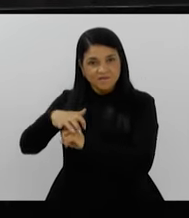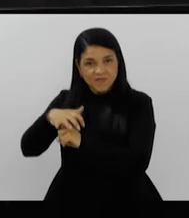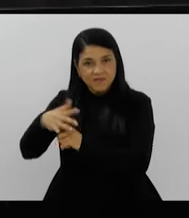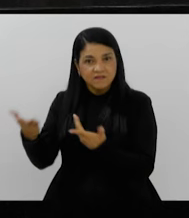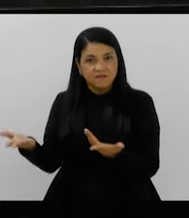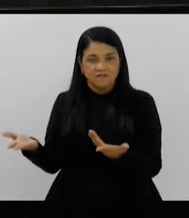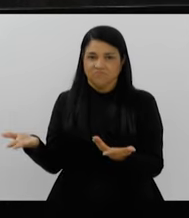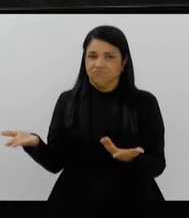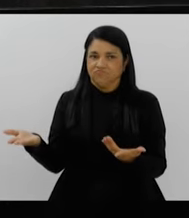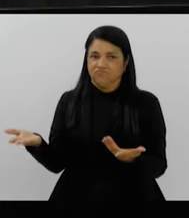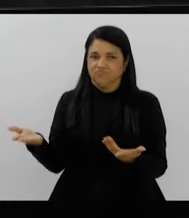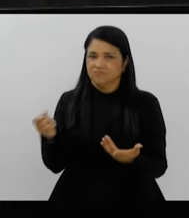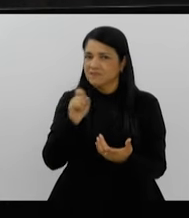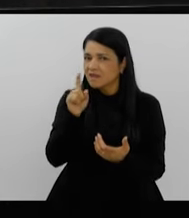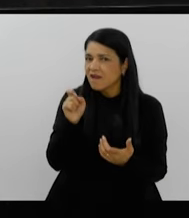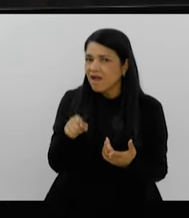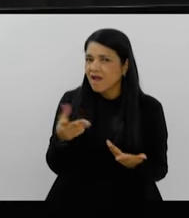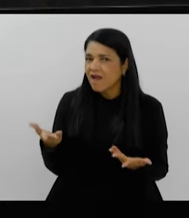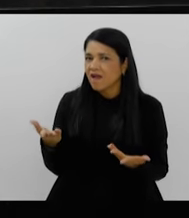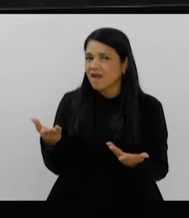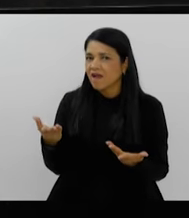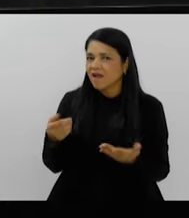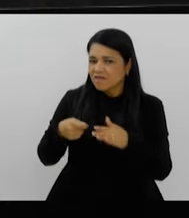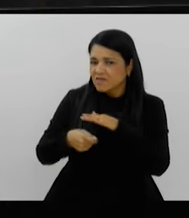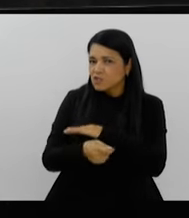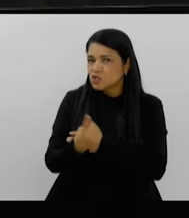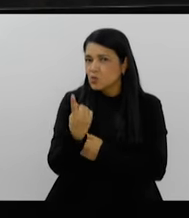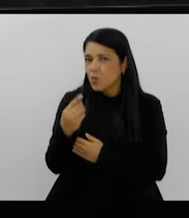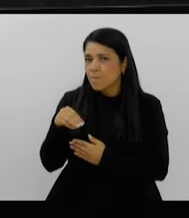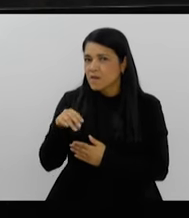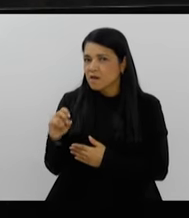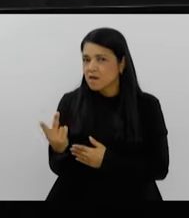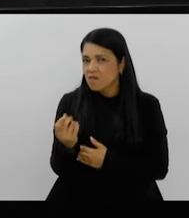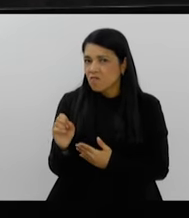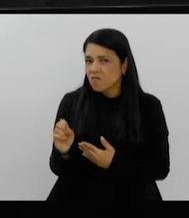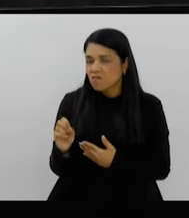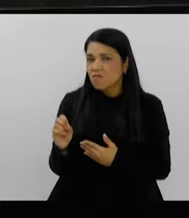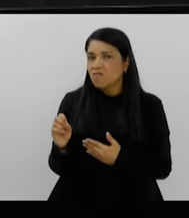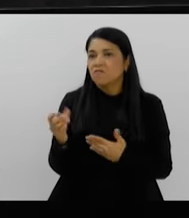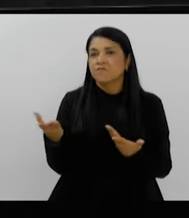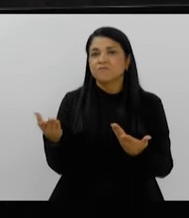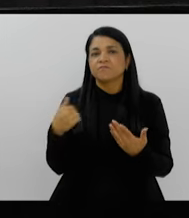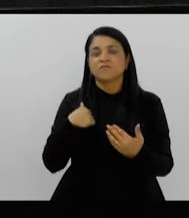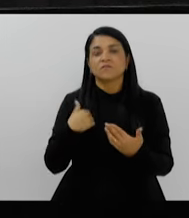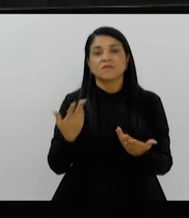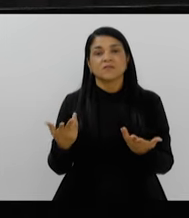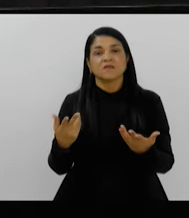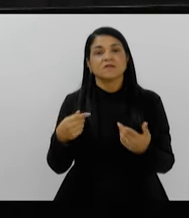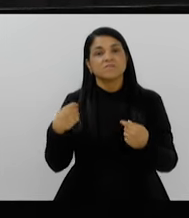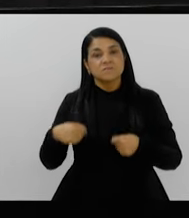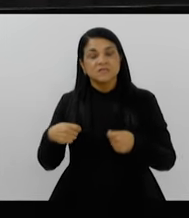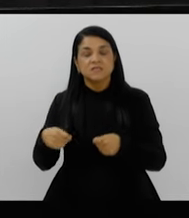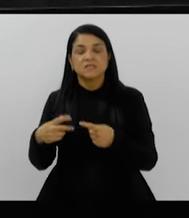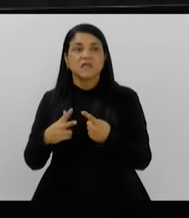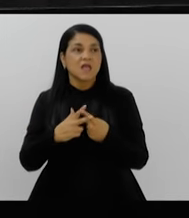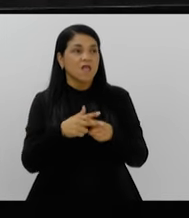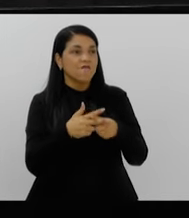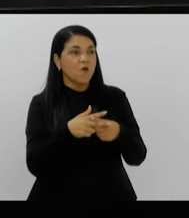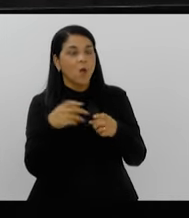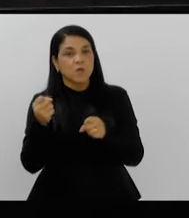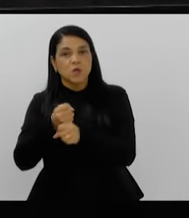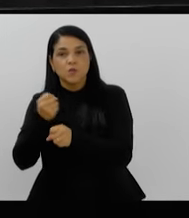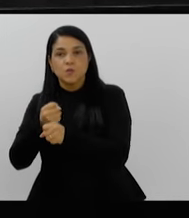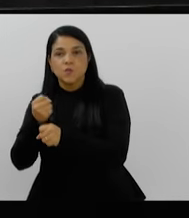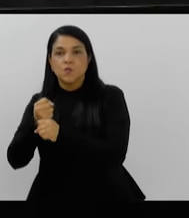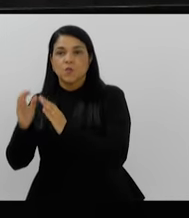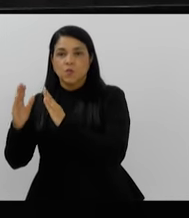valores? Será? Então, a gente, às vezes, solicita reforma em conjunto habitacional no